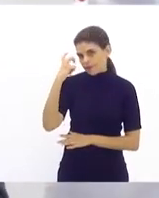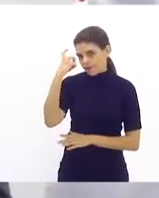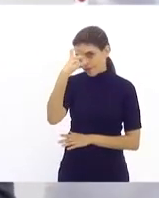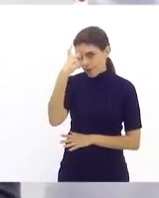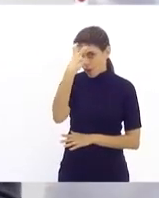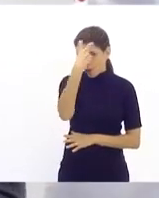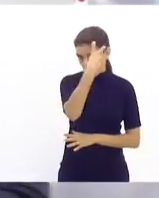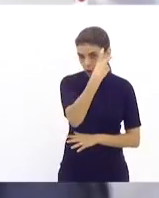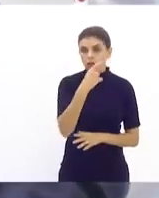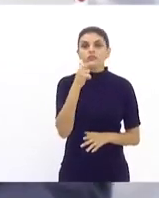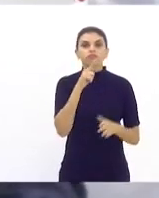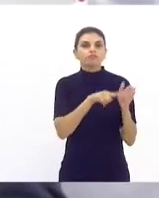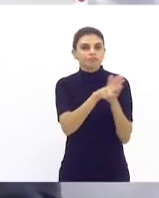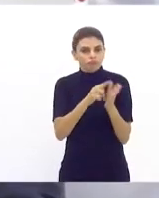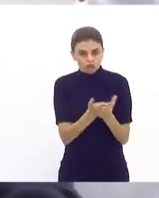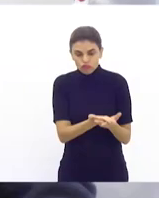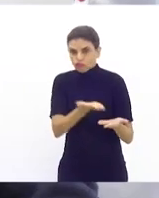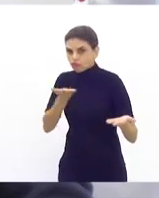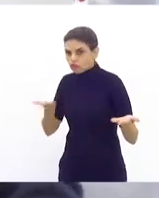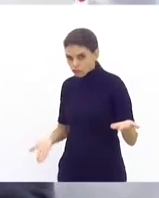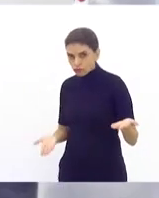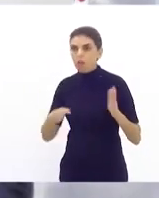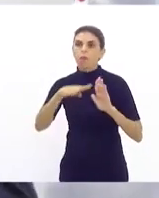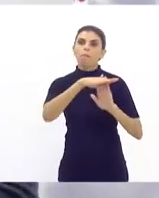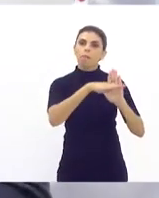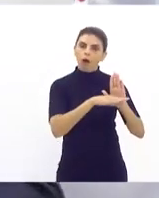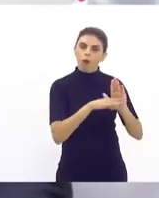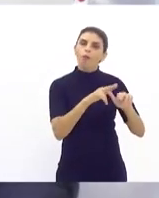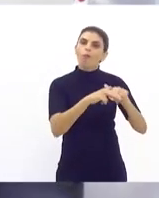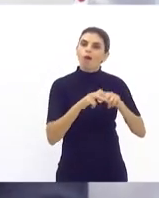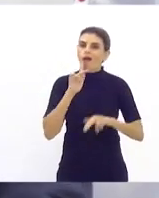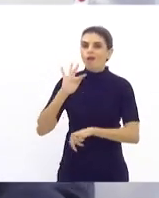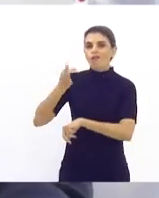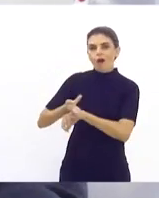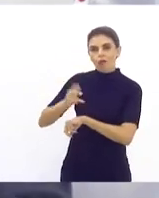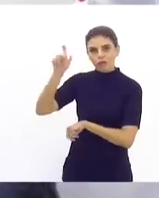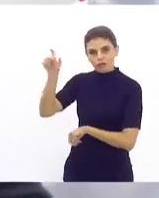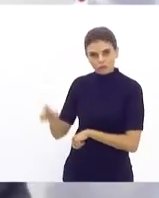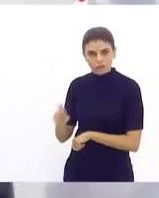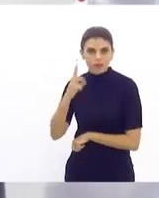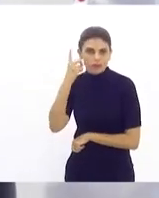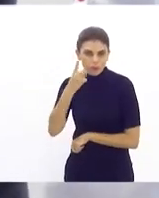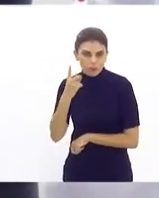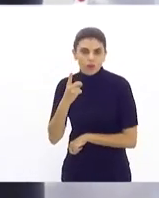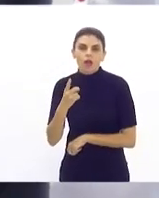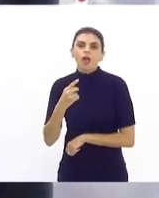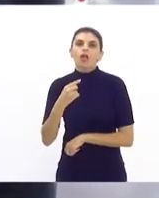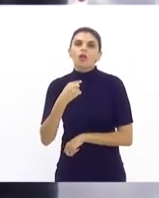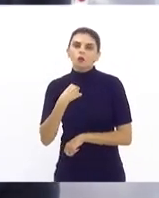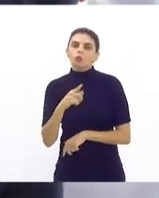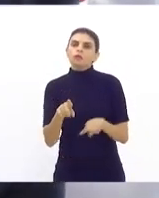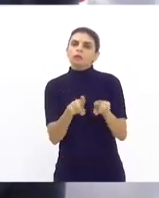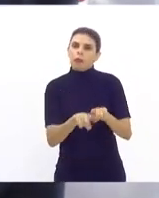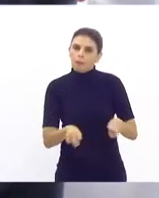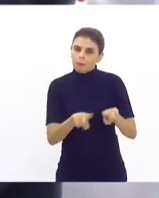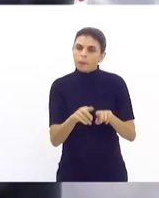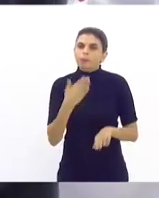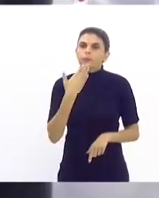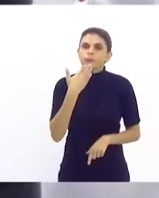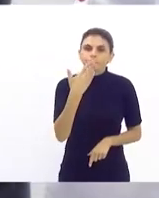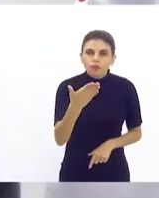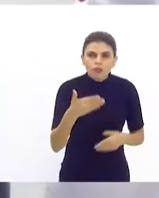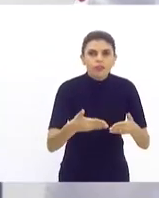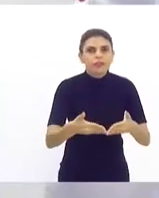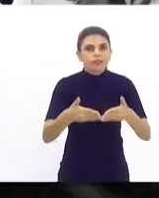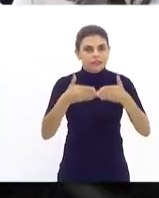deputado Delaroli, que foram retirados de pauta em razão da ausência do deputado Delaroli. Então, pedi atenção. Eu vou pedir licença para o deputado Delaroli